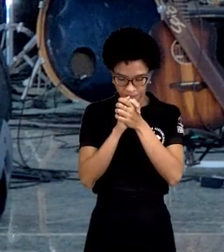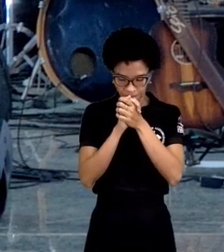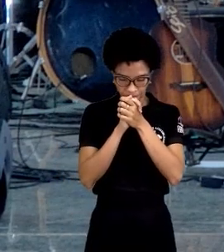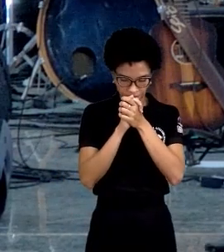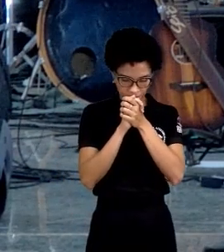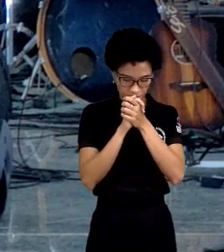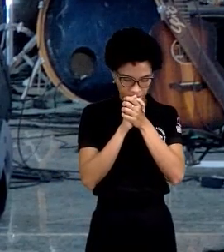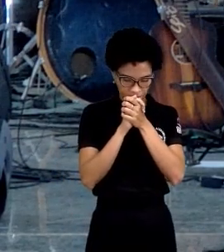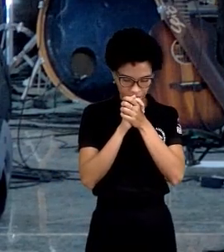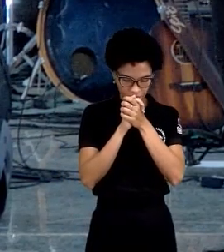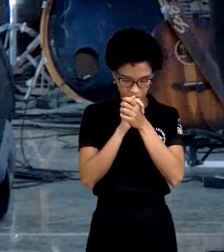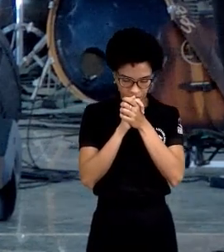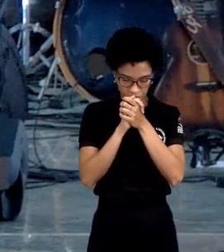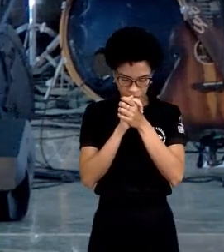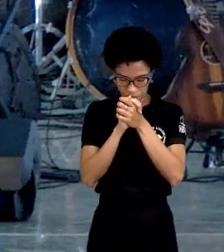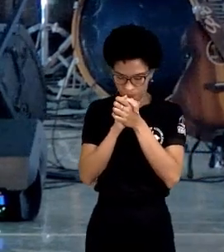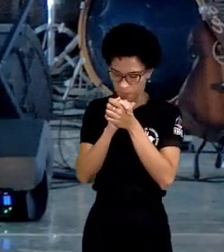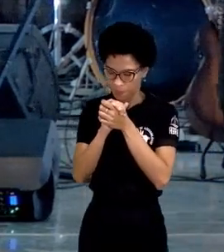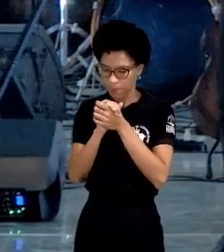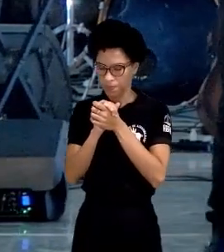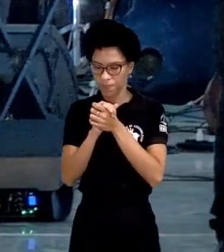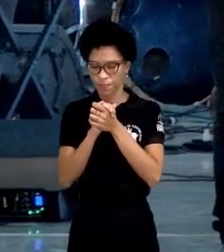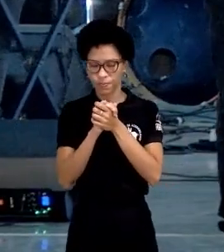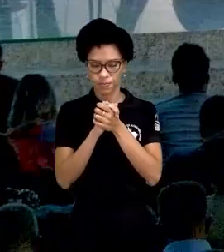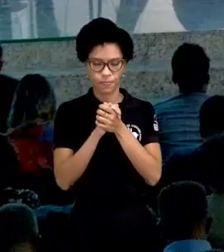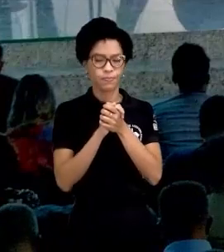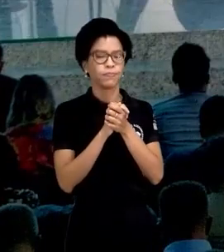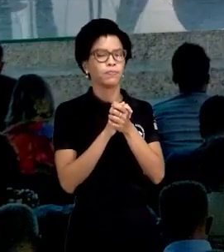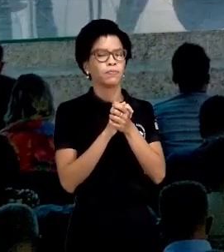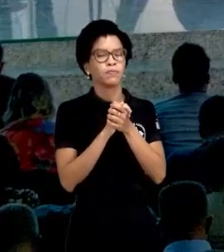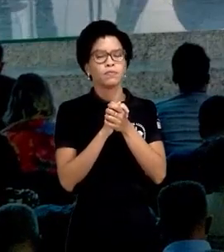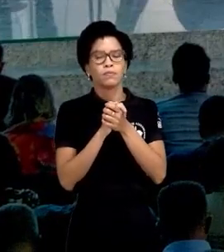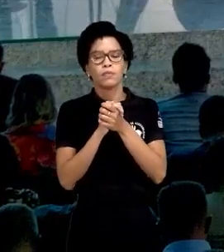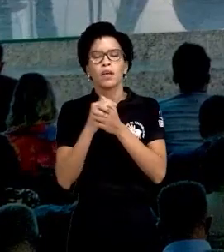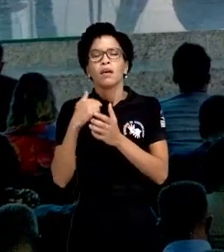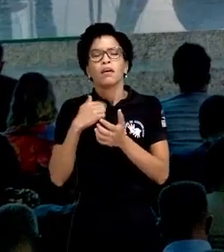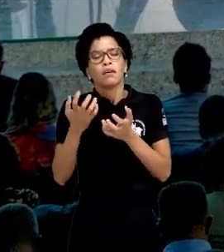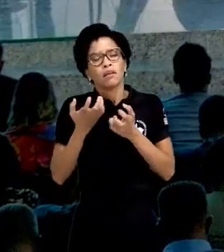E eu queria que você colocasse diante do Senhor a sua família.